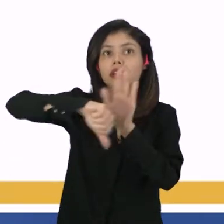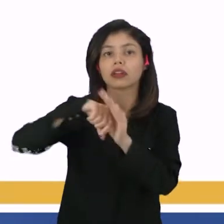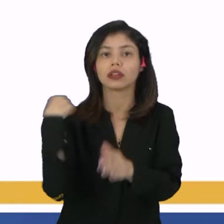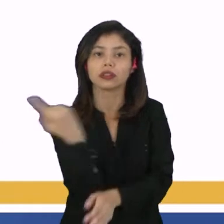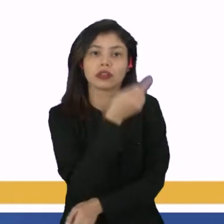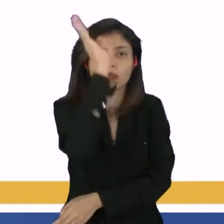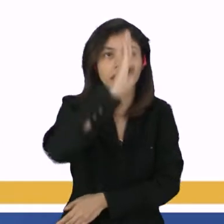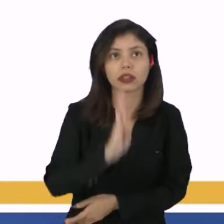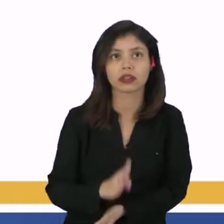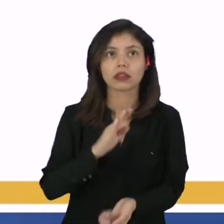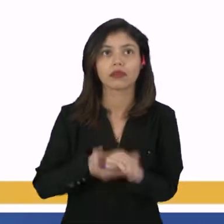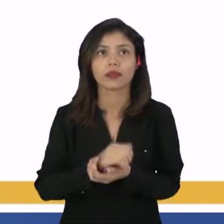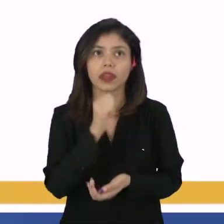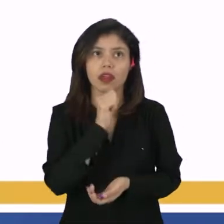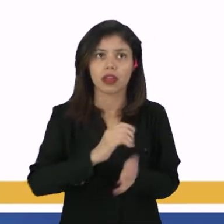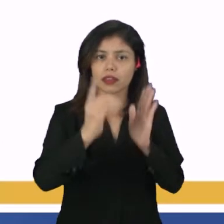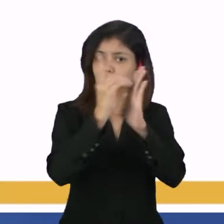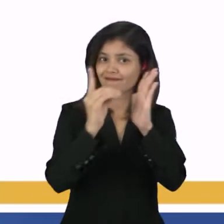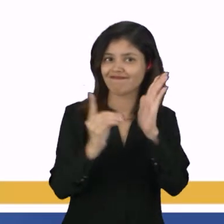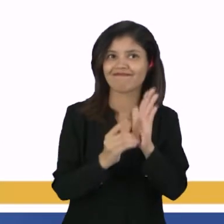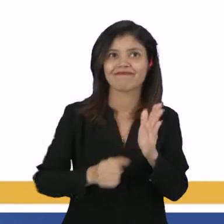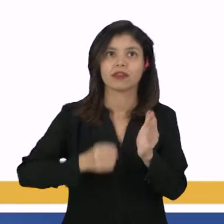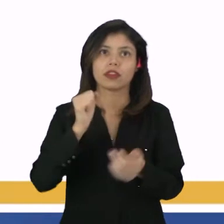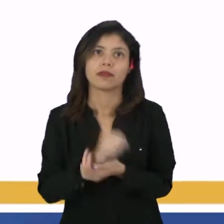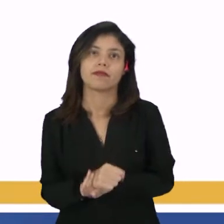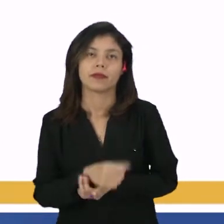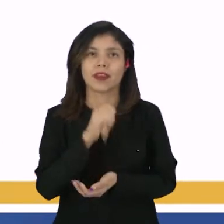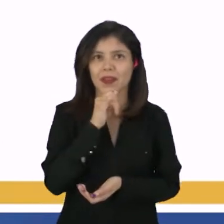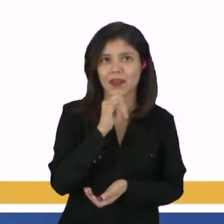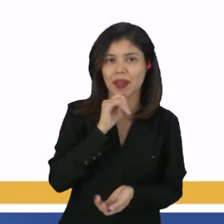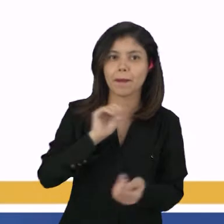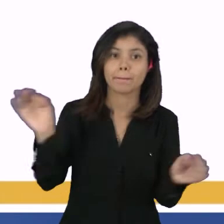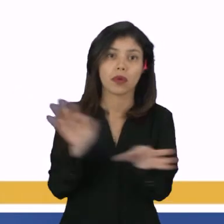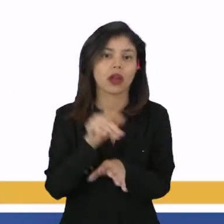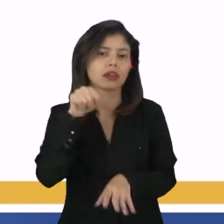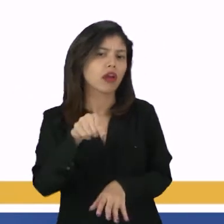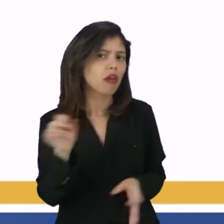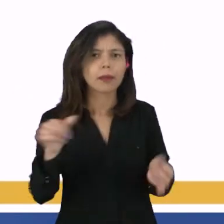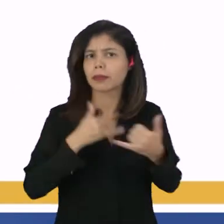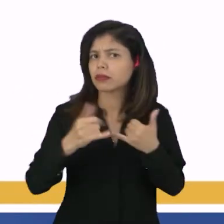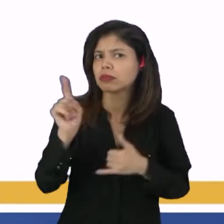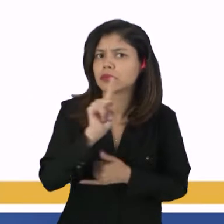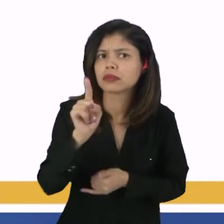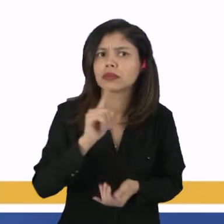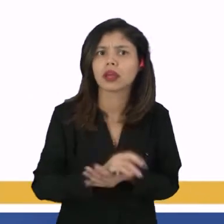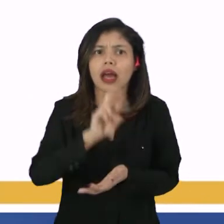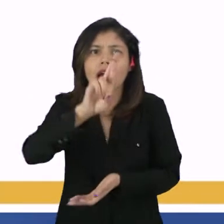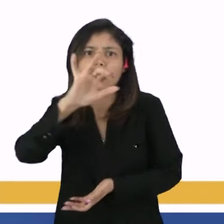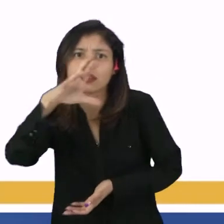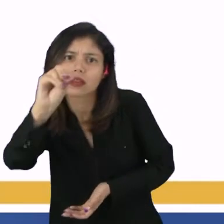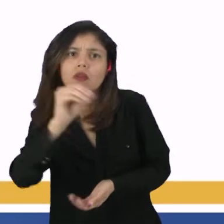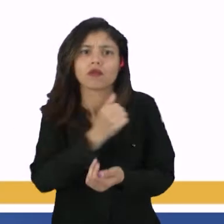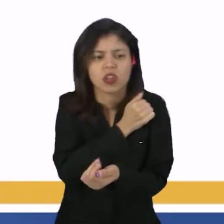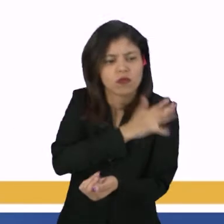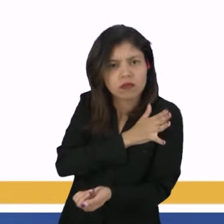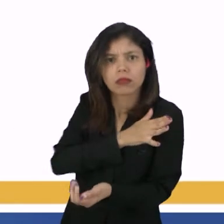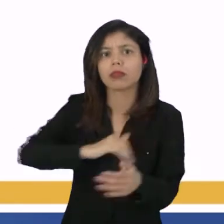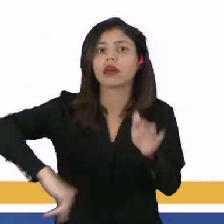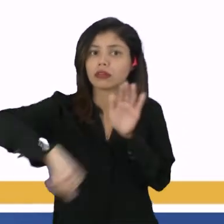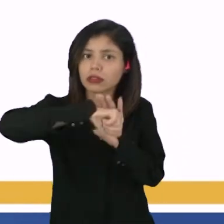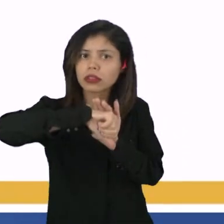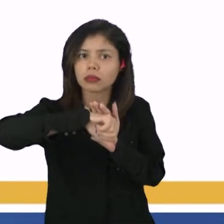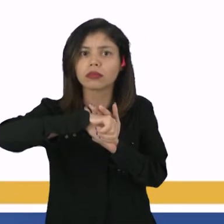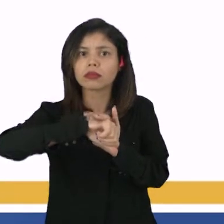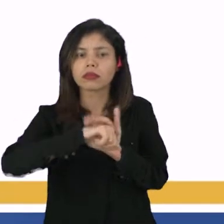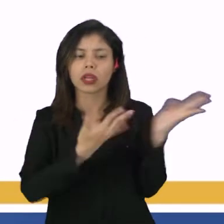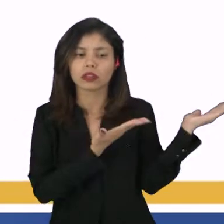no Brasil há décadas não foi em vão. Isso não foi uma brincadeira. Racismo é crime, e a incidência